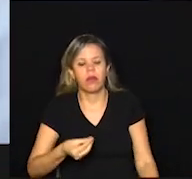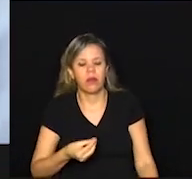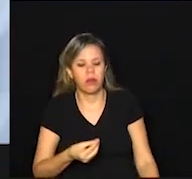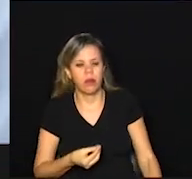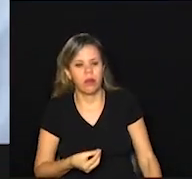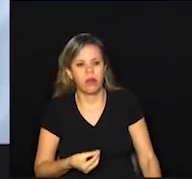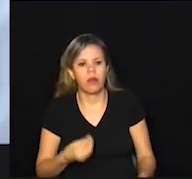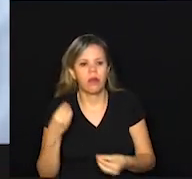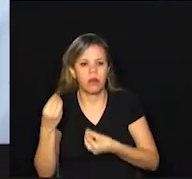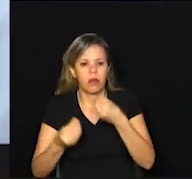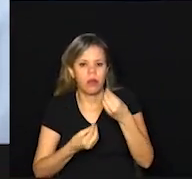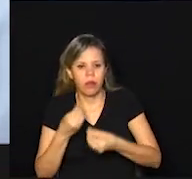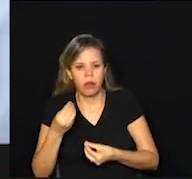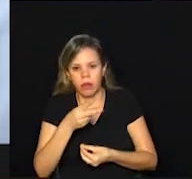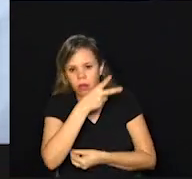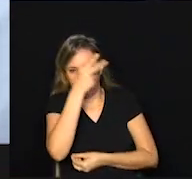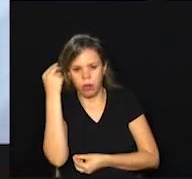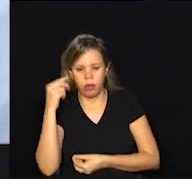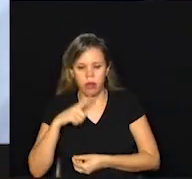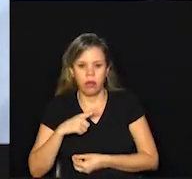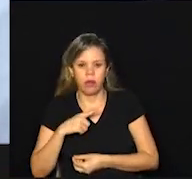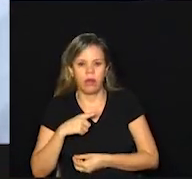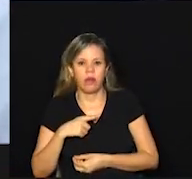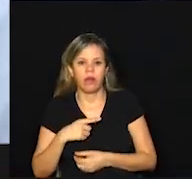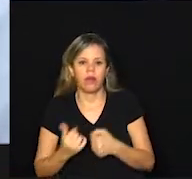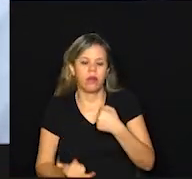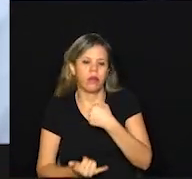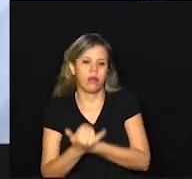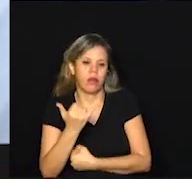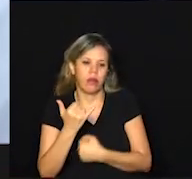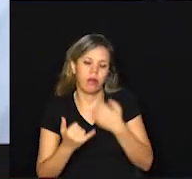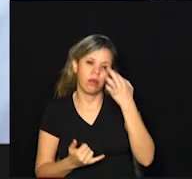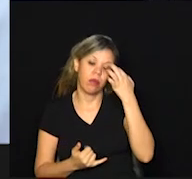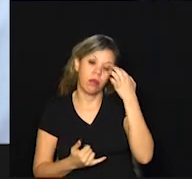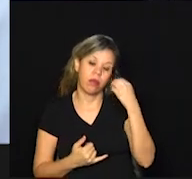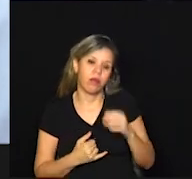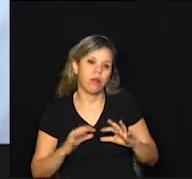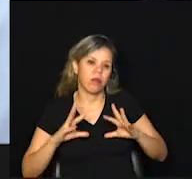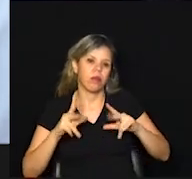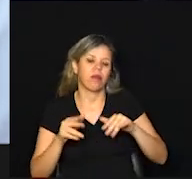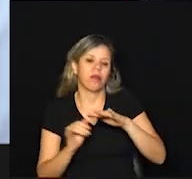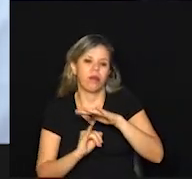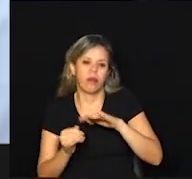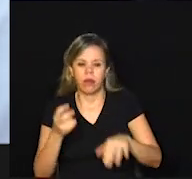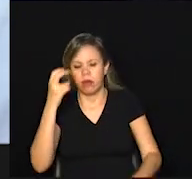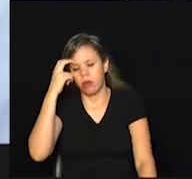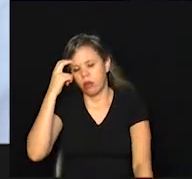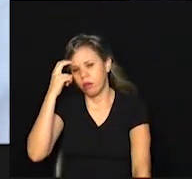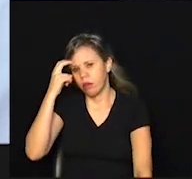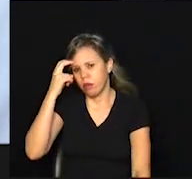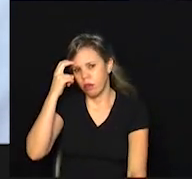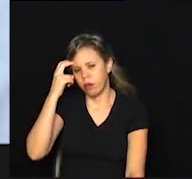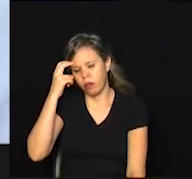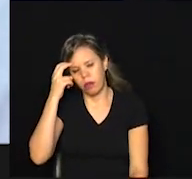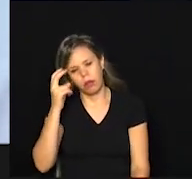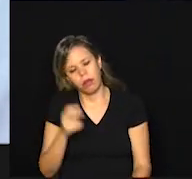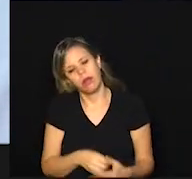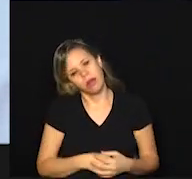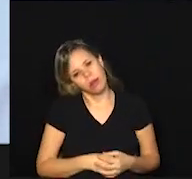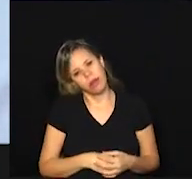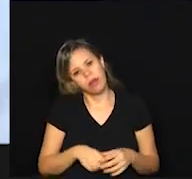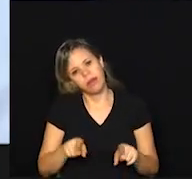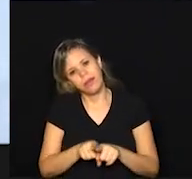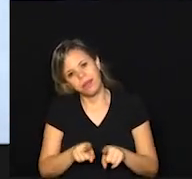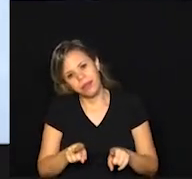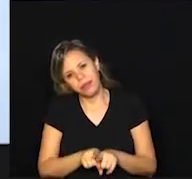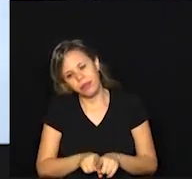de como poder público tá sendo o dente para todas as horas de Cultura para todos os fazedores de cultura e